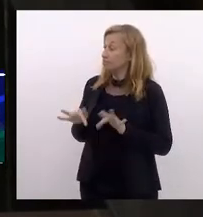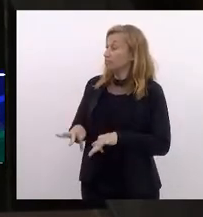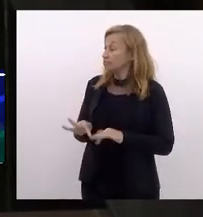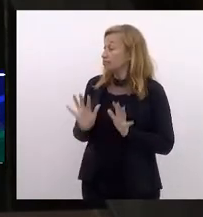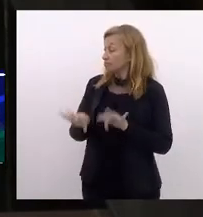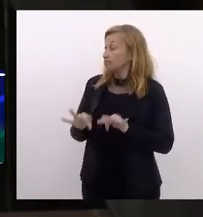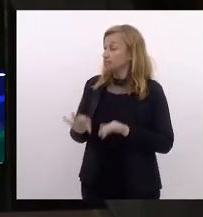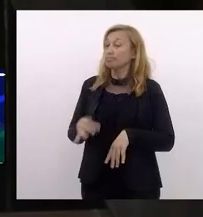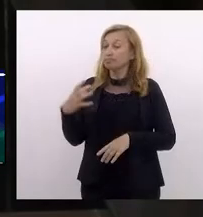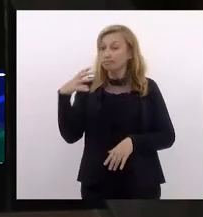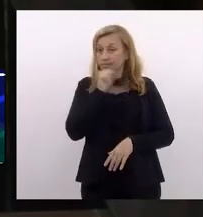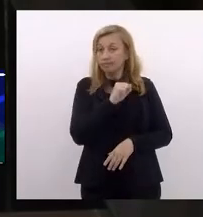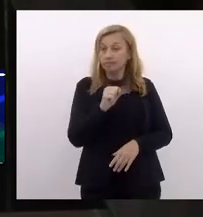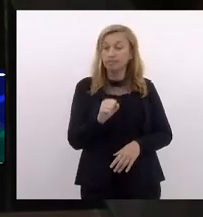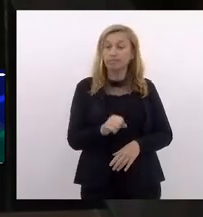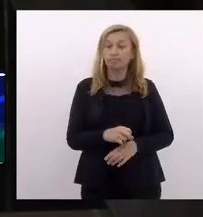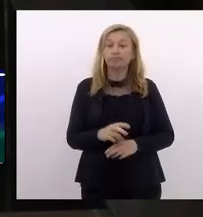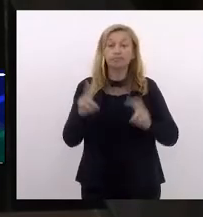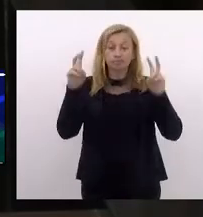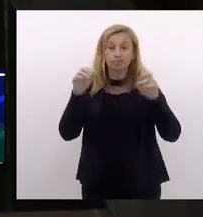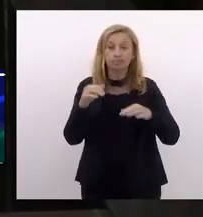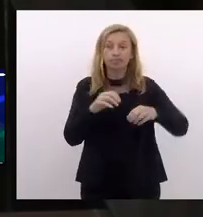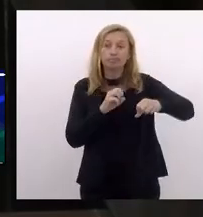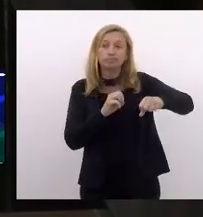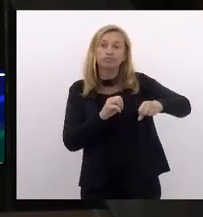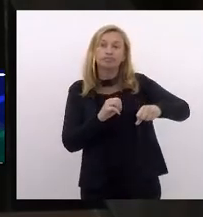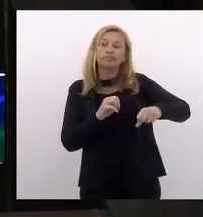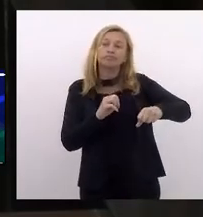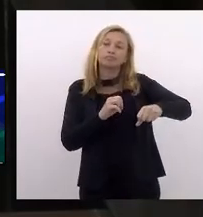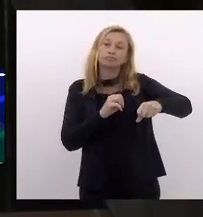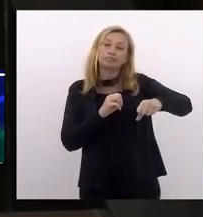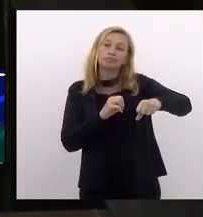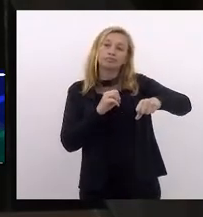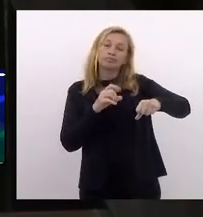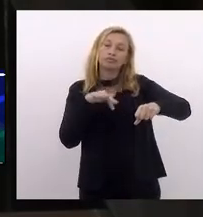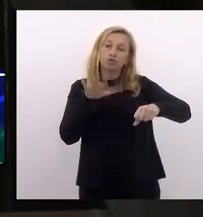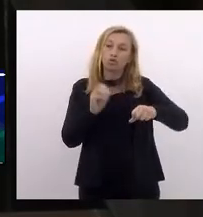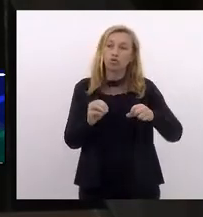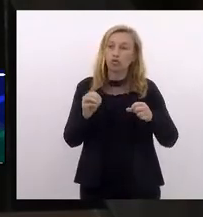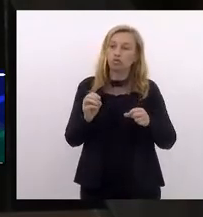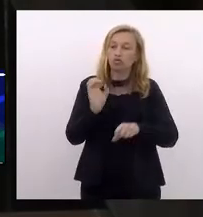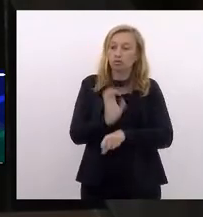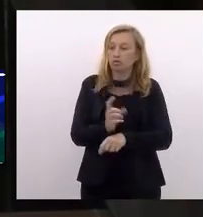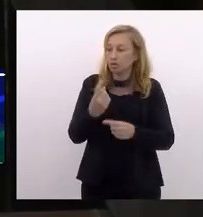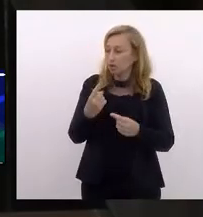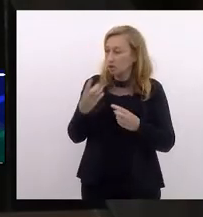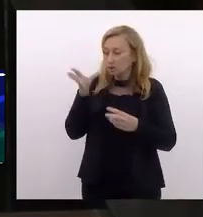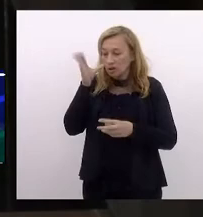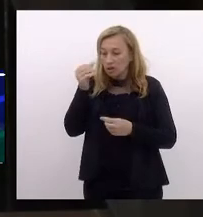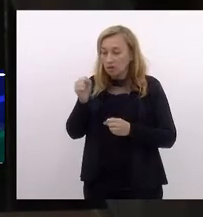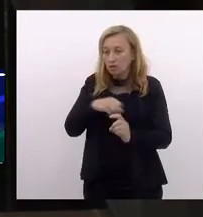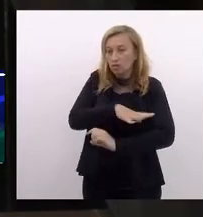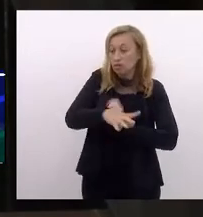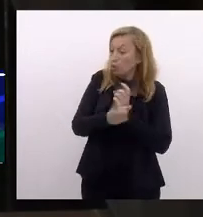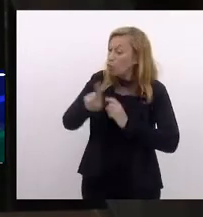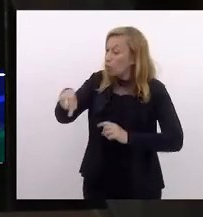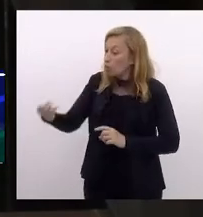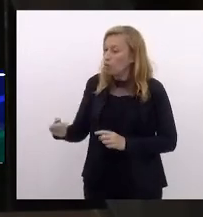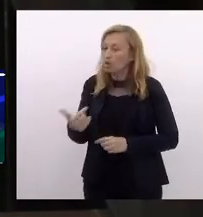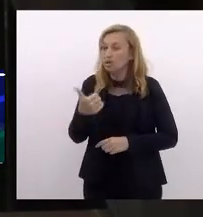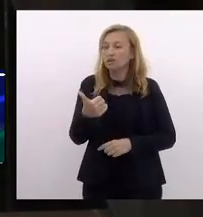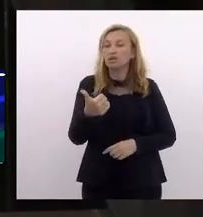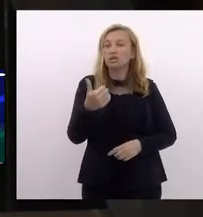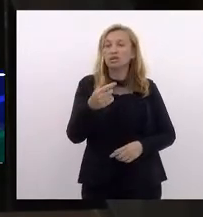terceiro elemento rapidamente a questão do fundo Estadual de habitação de interesse social e de novo o contrato que se manifesta é que com